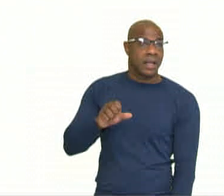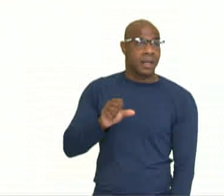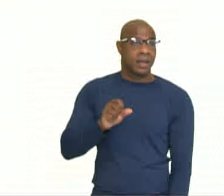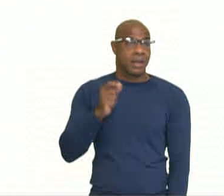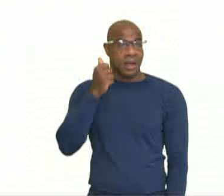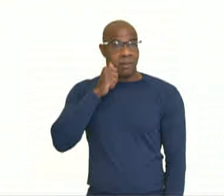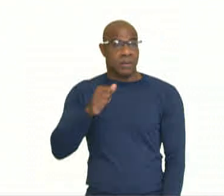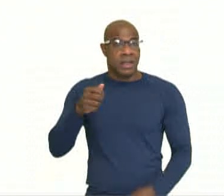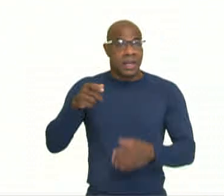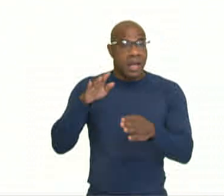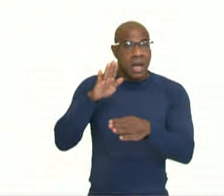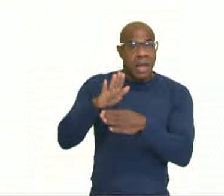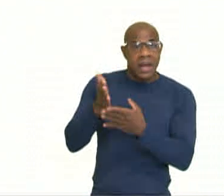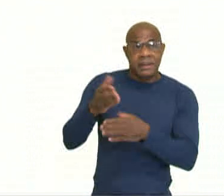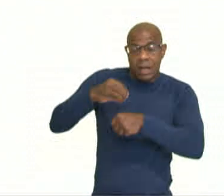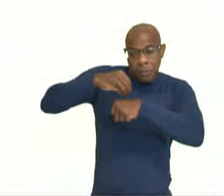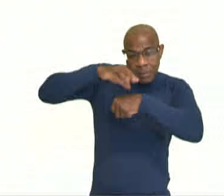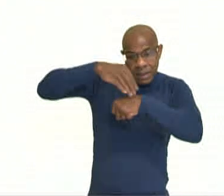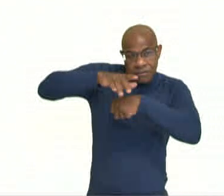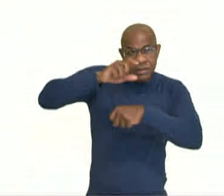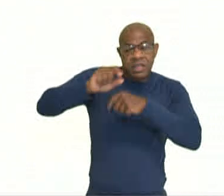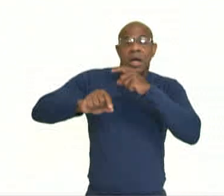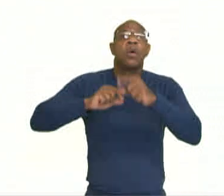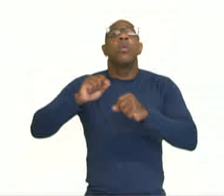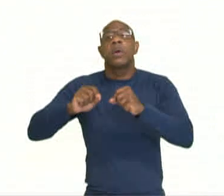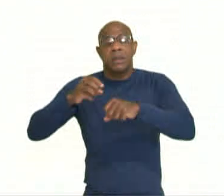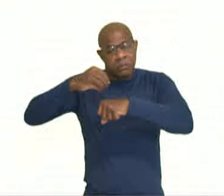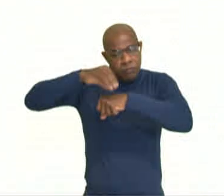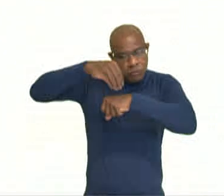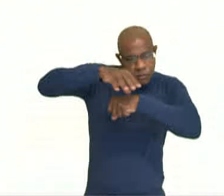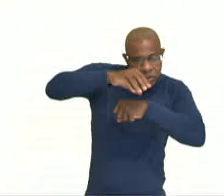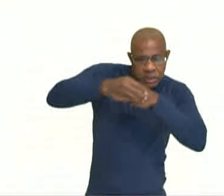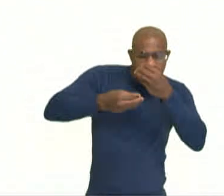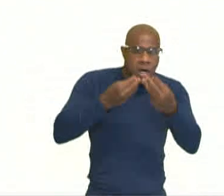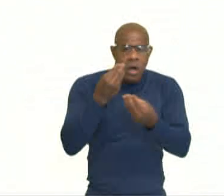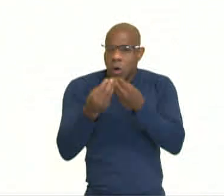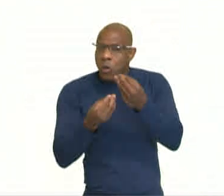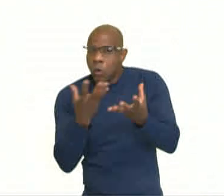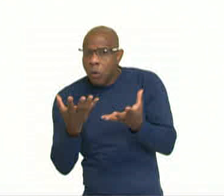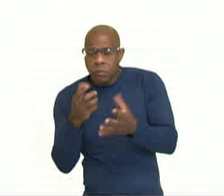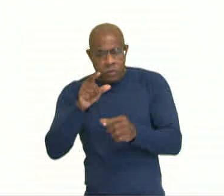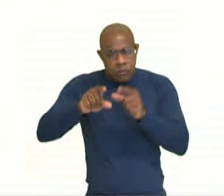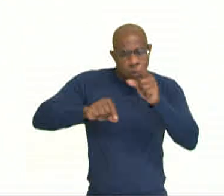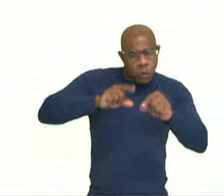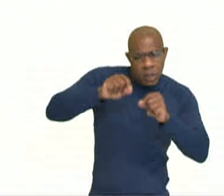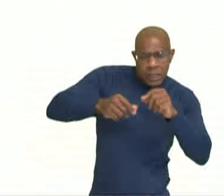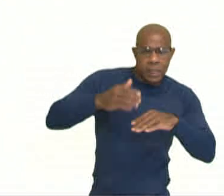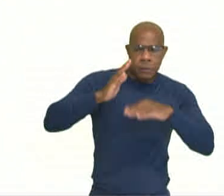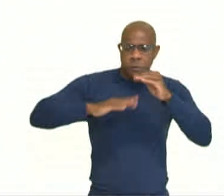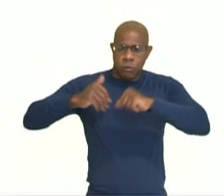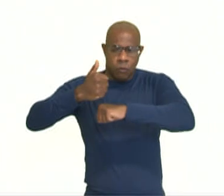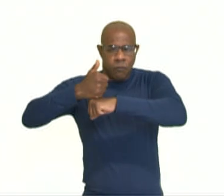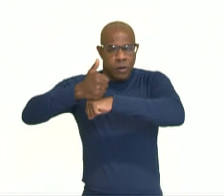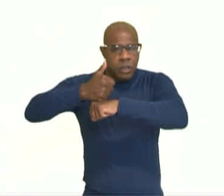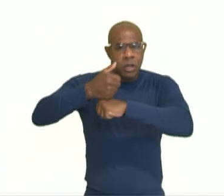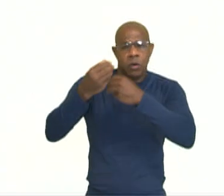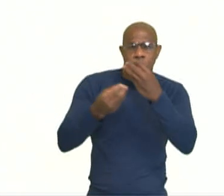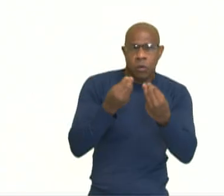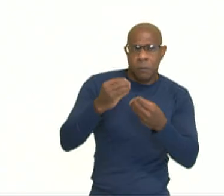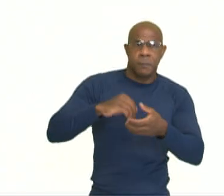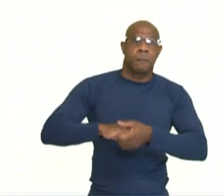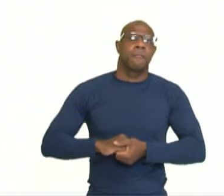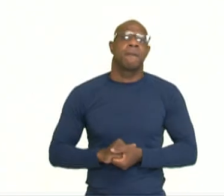decisão. Então, esse momento de autoconhecimento dos estudantes também deve ocorrer com os